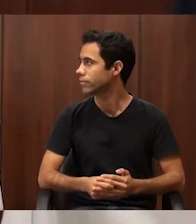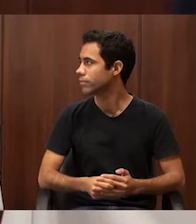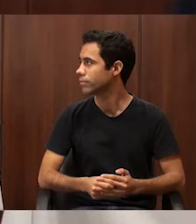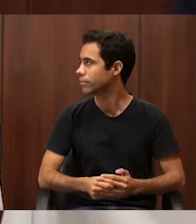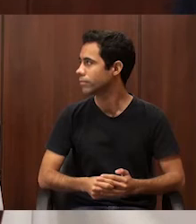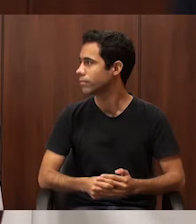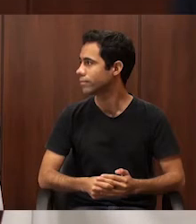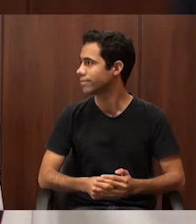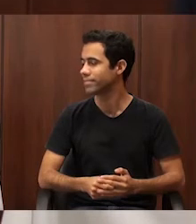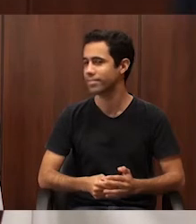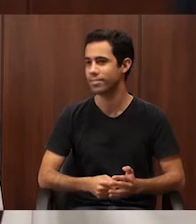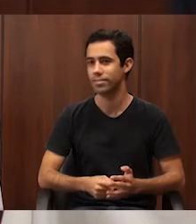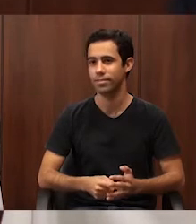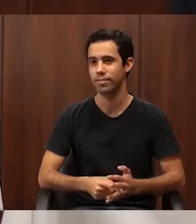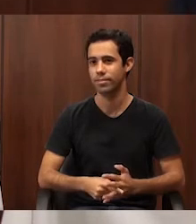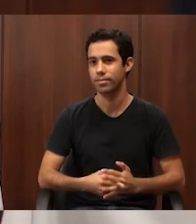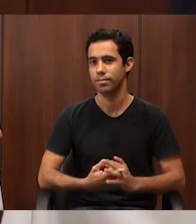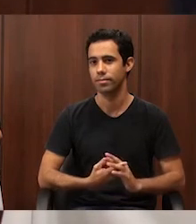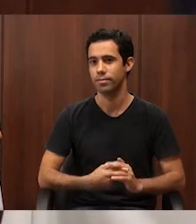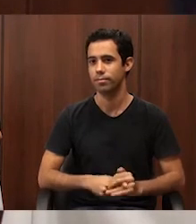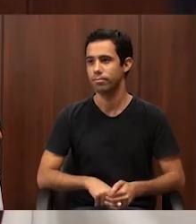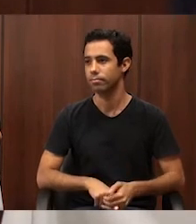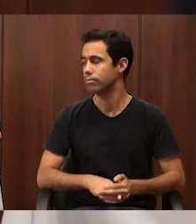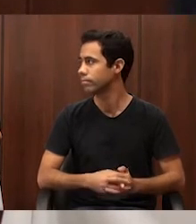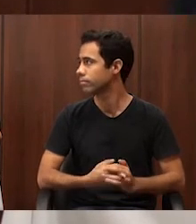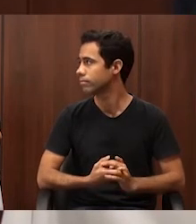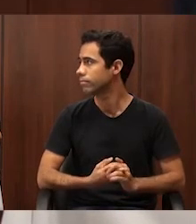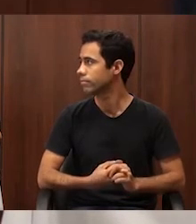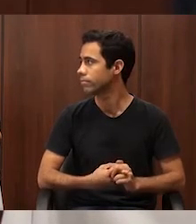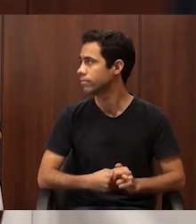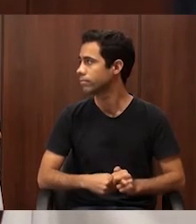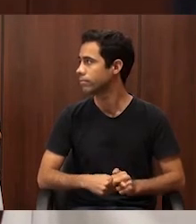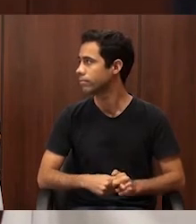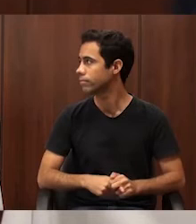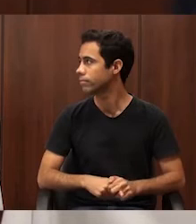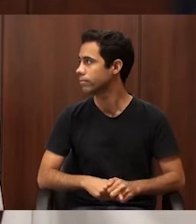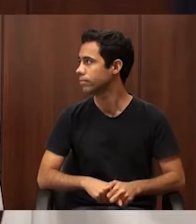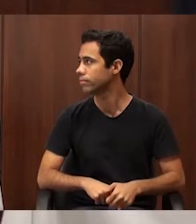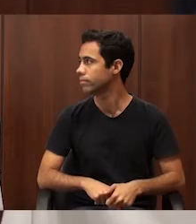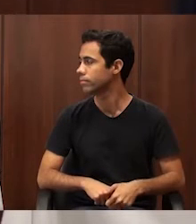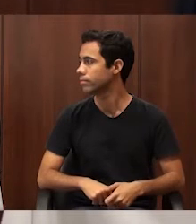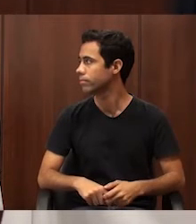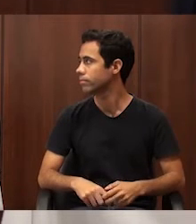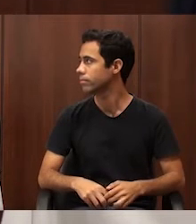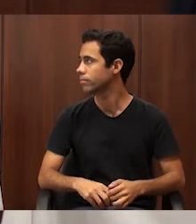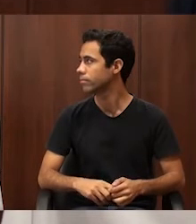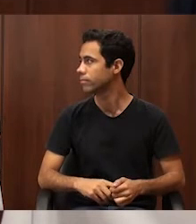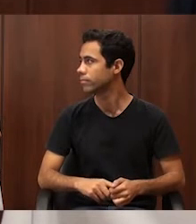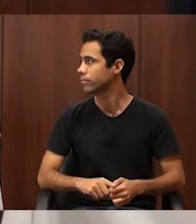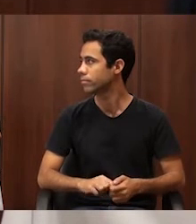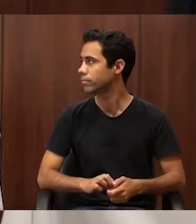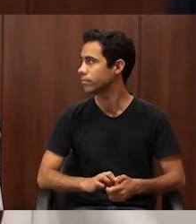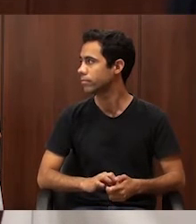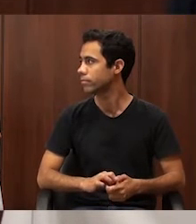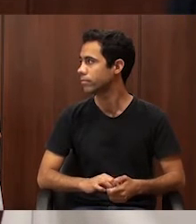ir. E aí a gente vai ficar sem intérprete de Libras. Eu vou procurar ser o mais breve